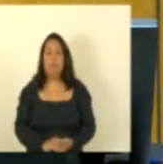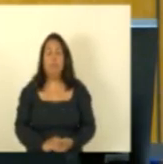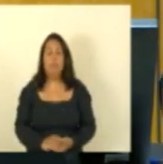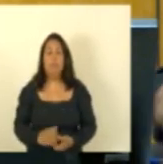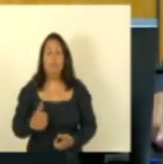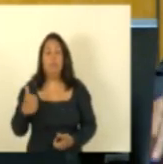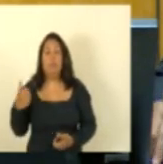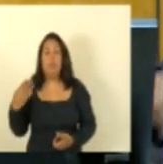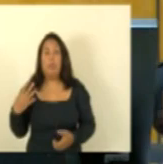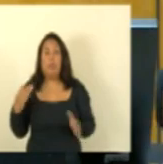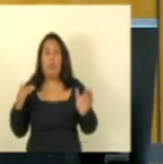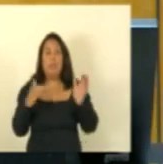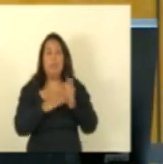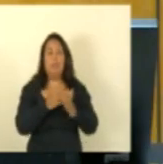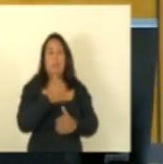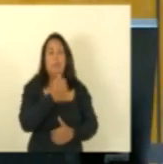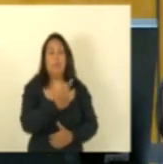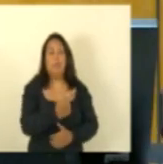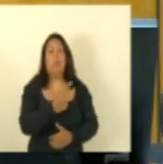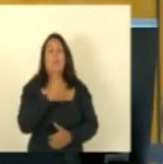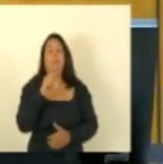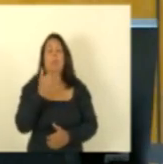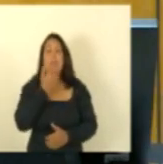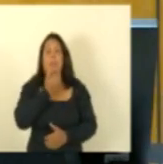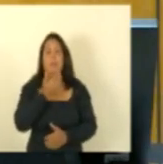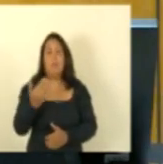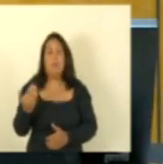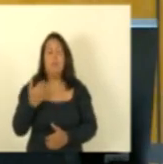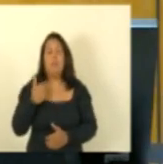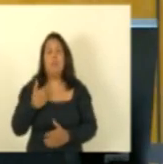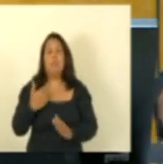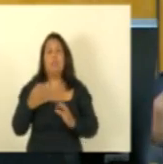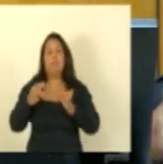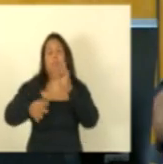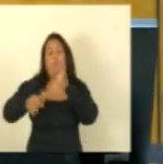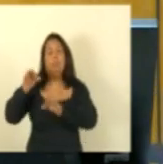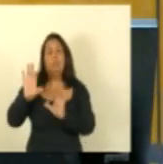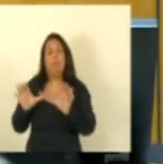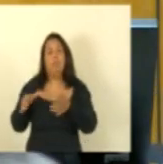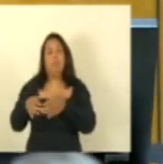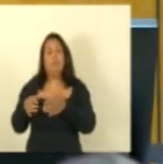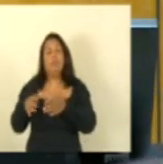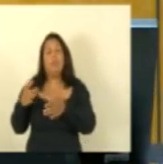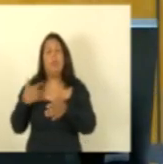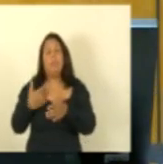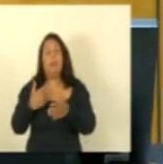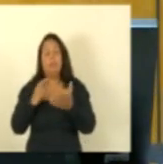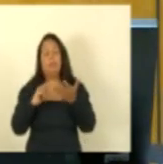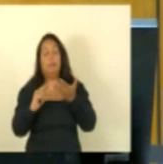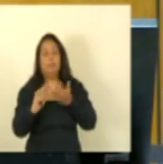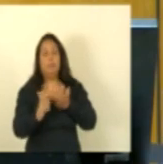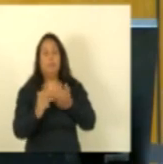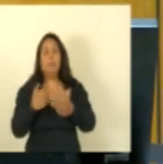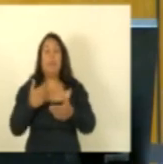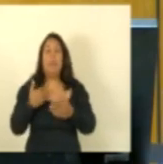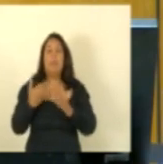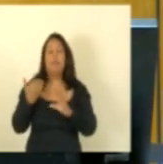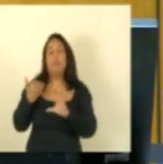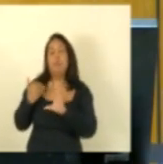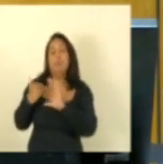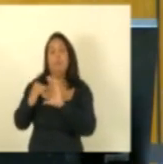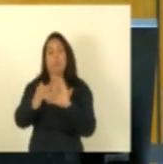14 ao 17º, trata-se de pareceres da Comissão de Justiça, o despacho para esses itens é, tramite-se na